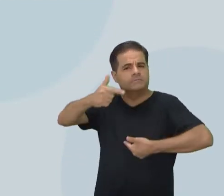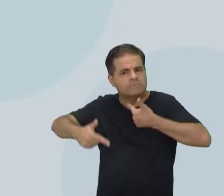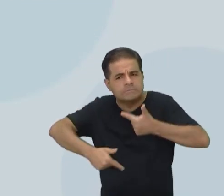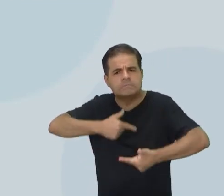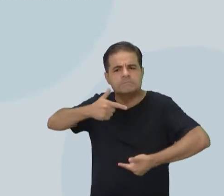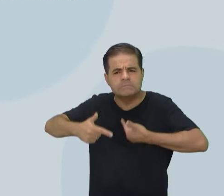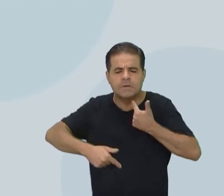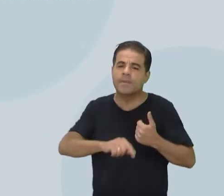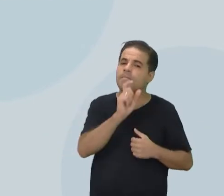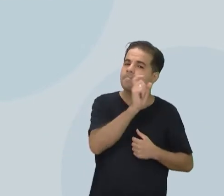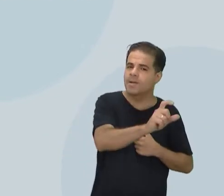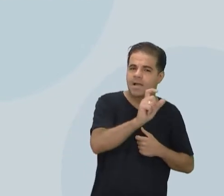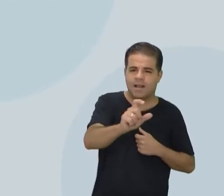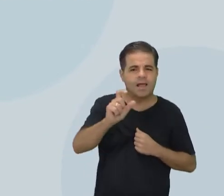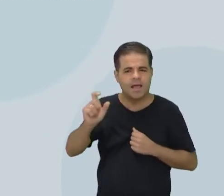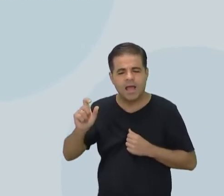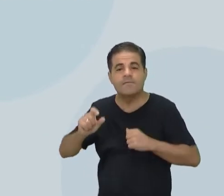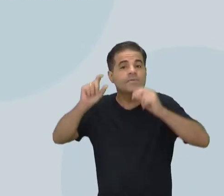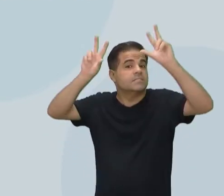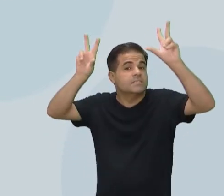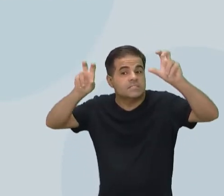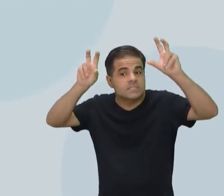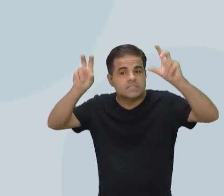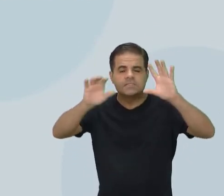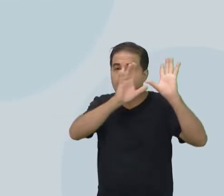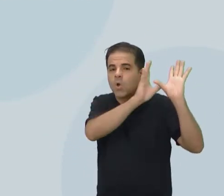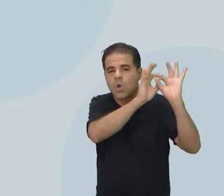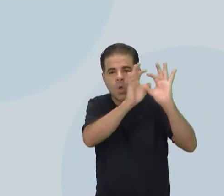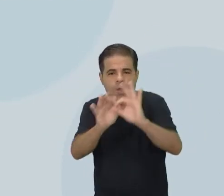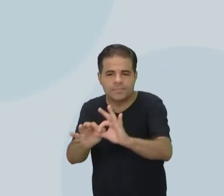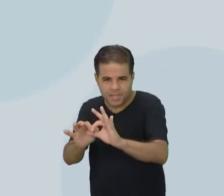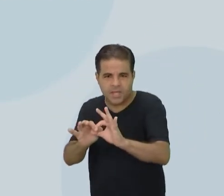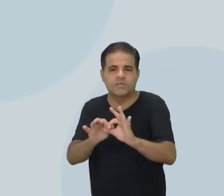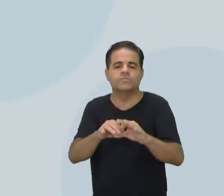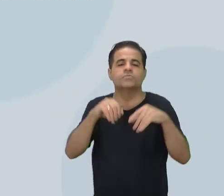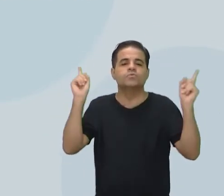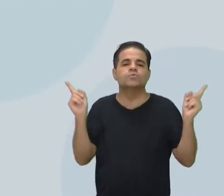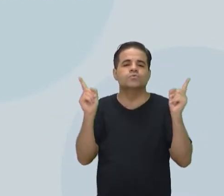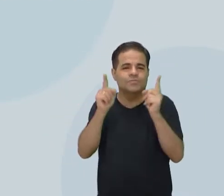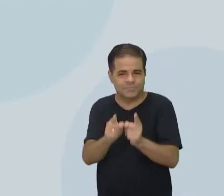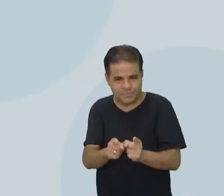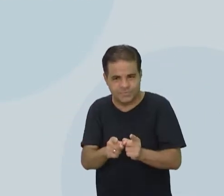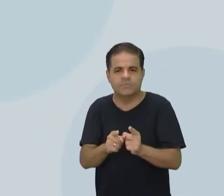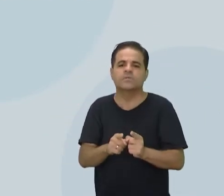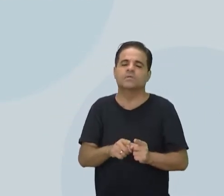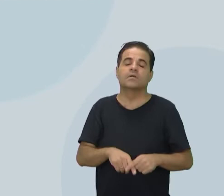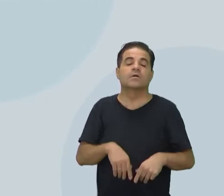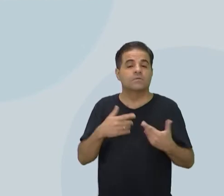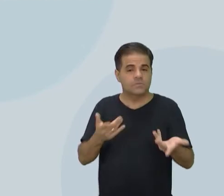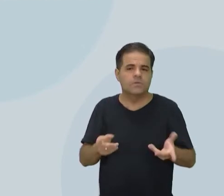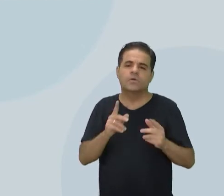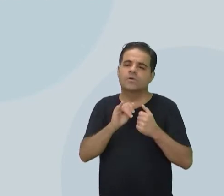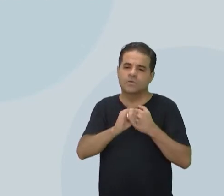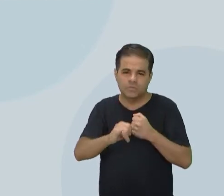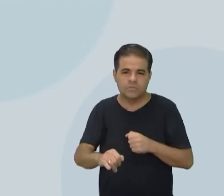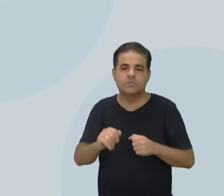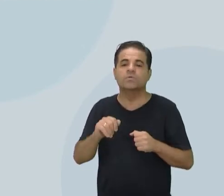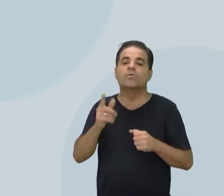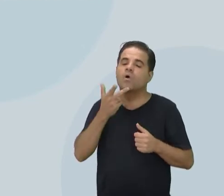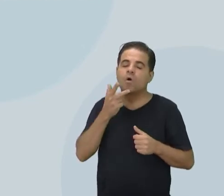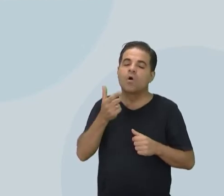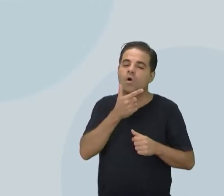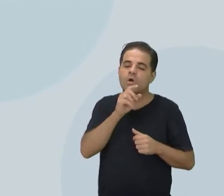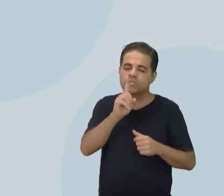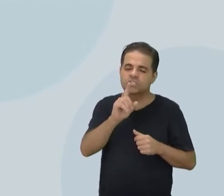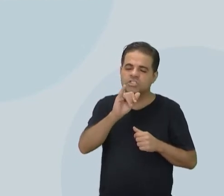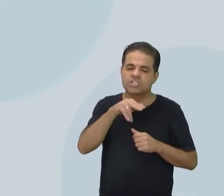com essas palavras aí, com essa questão desse contexto de diminuir, mundialmente conhecido pelo miniconto O